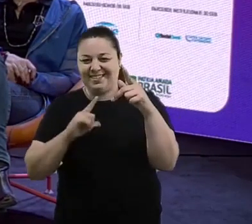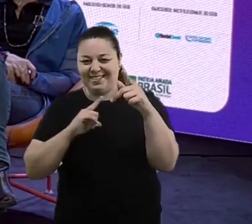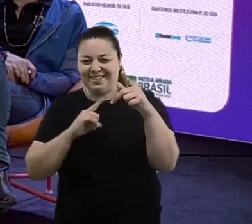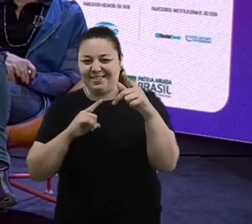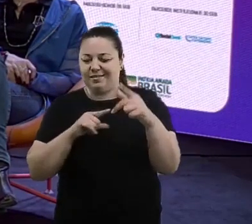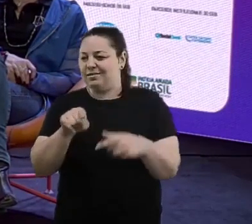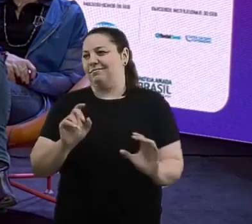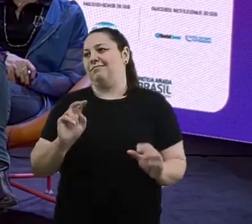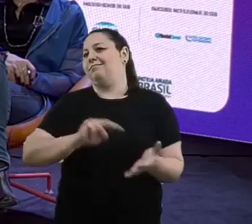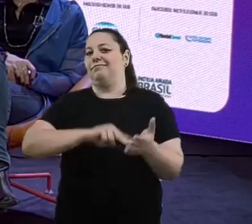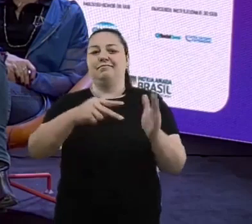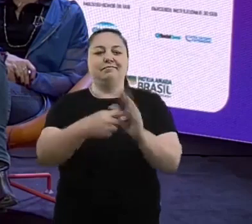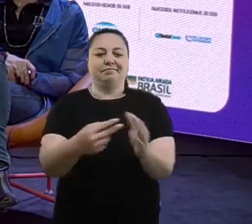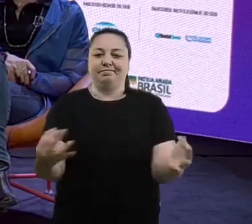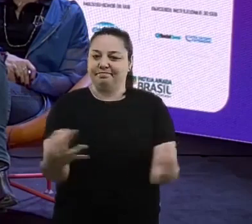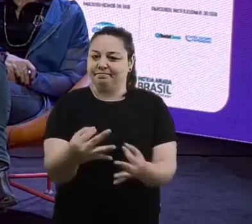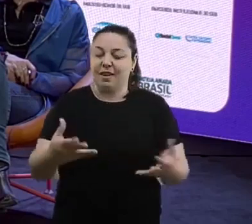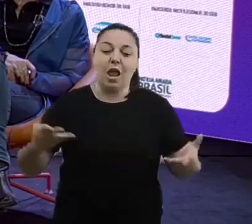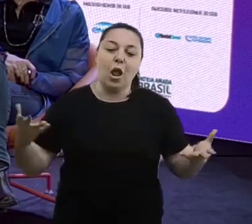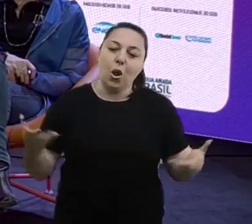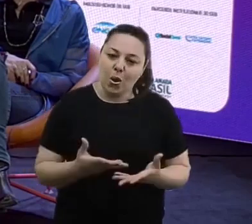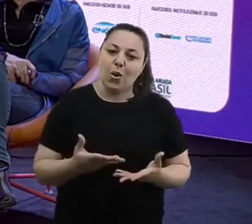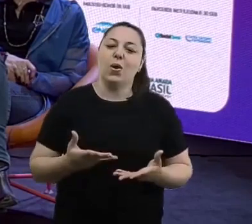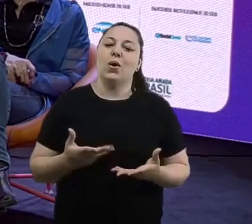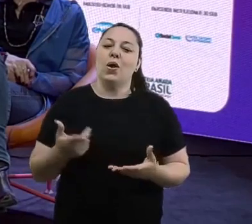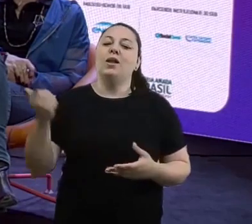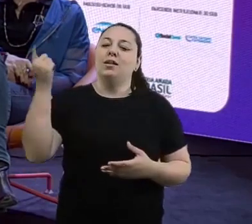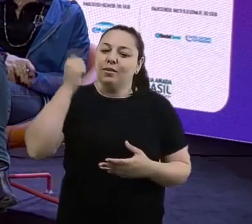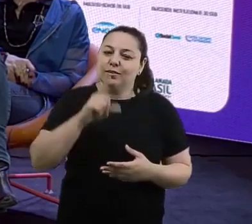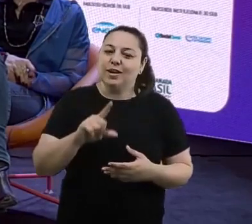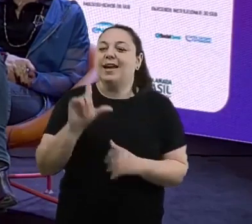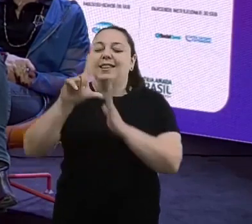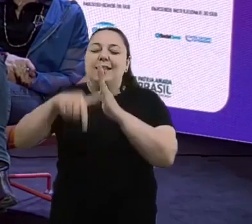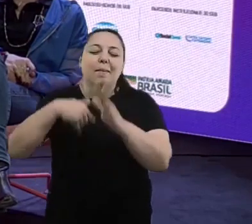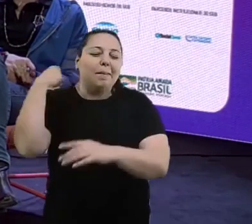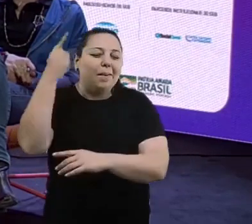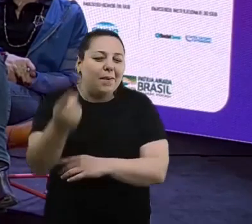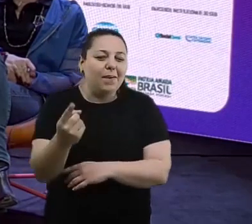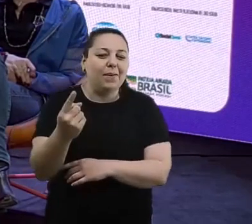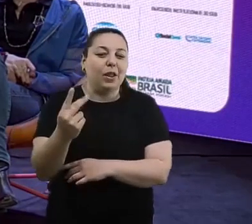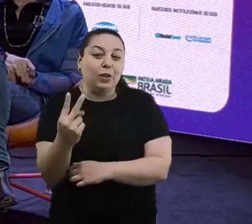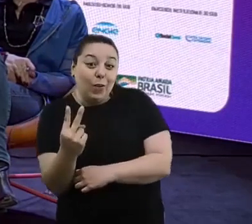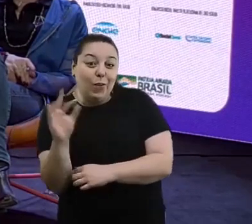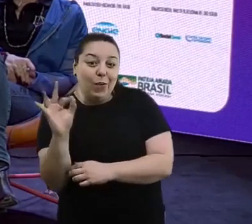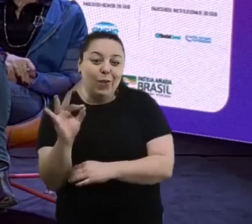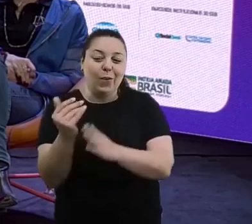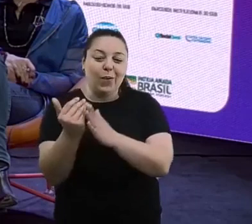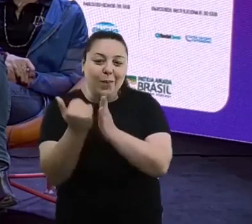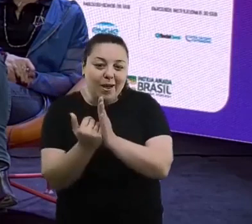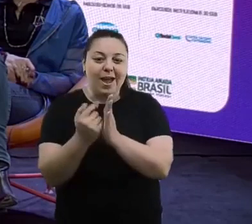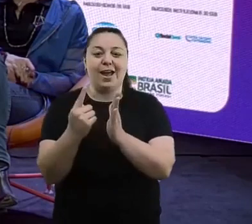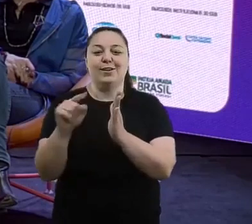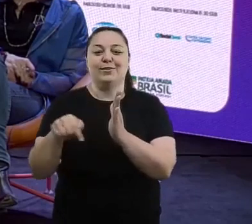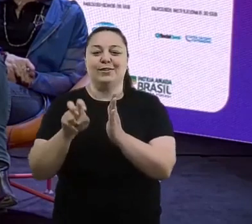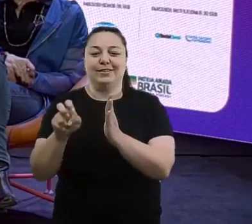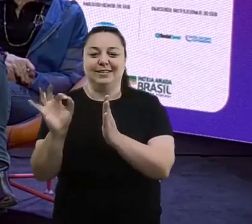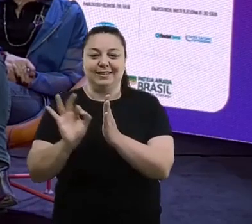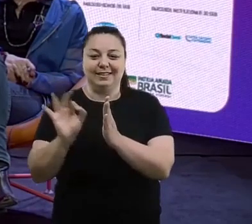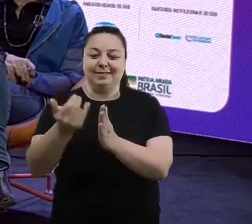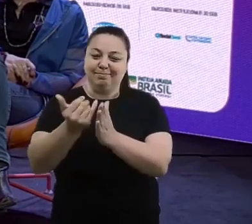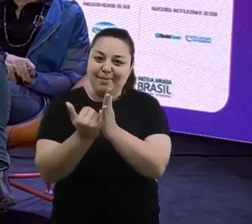mais vinculados, e começamos a ter uma percepção em cima dessa análise que não tínhamos até então, como órgão governamental, que